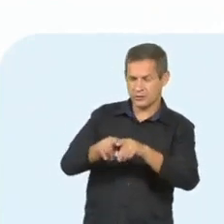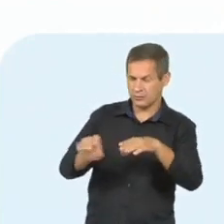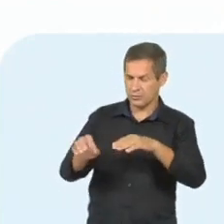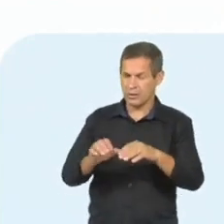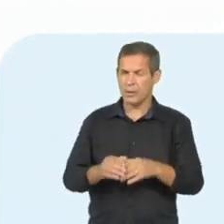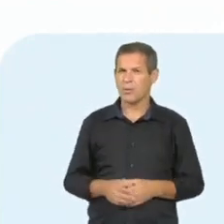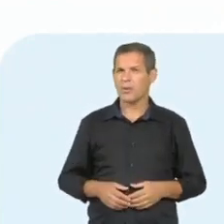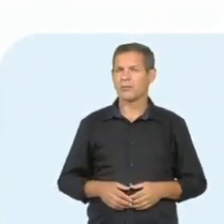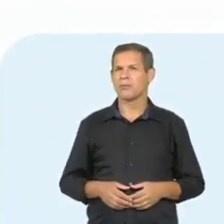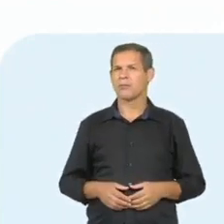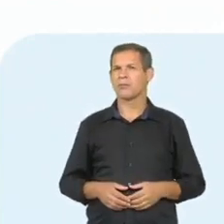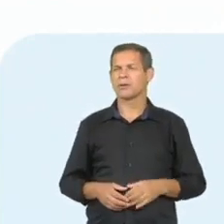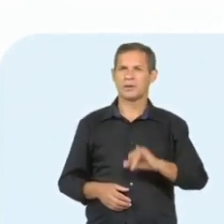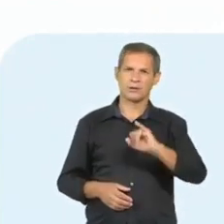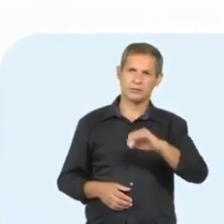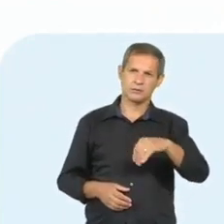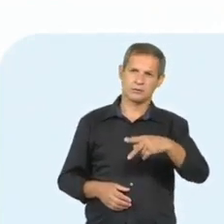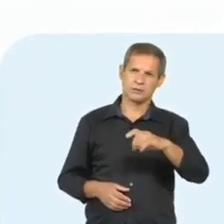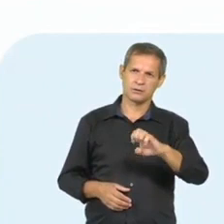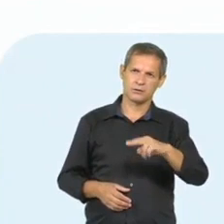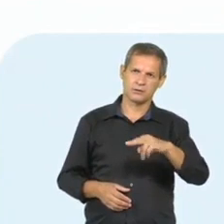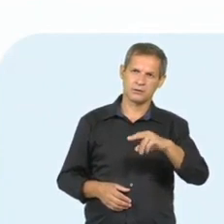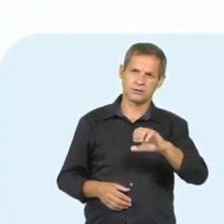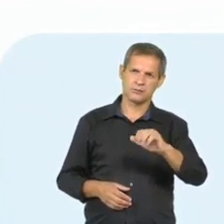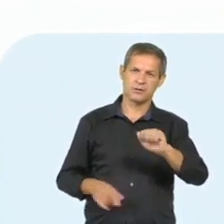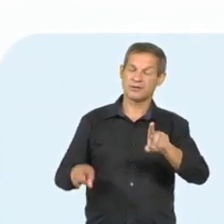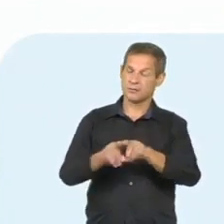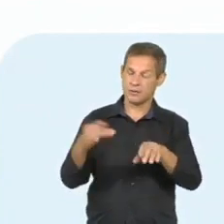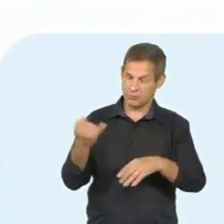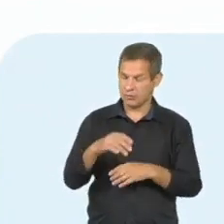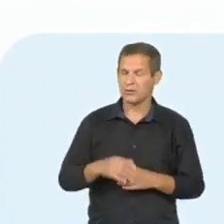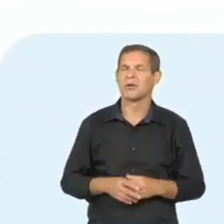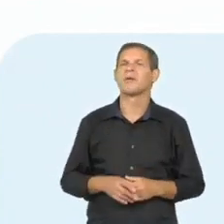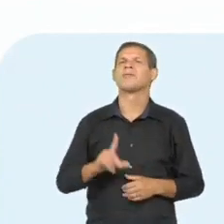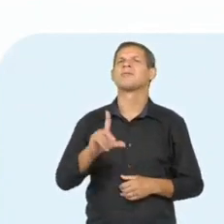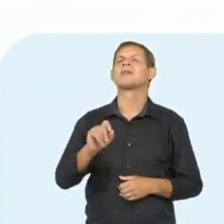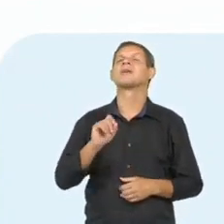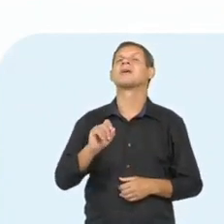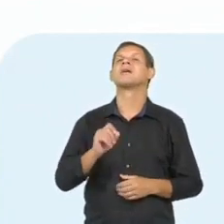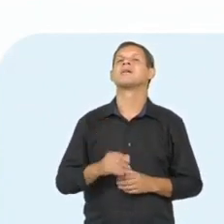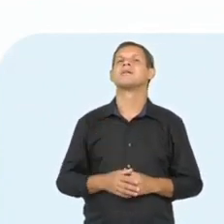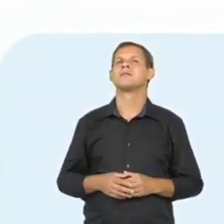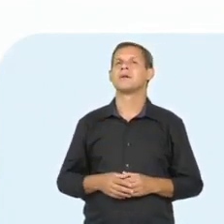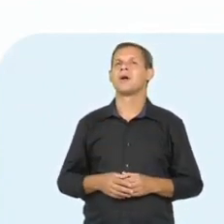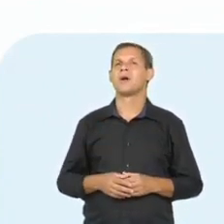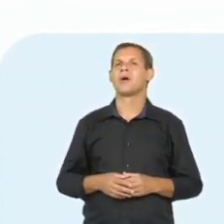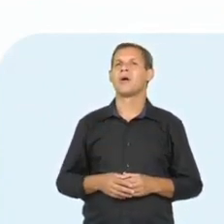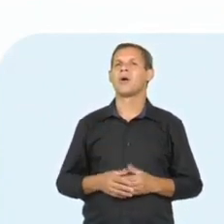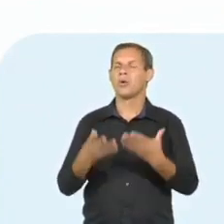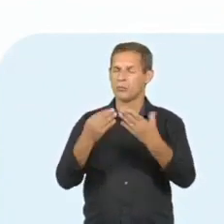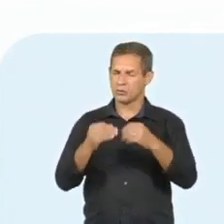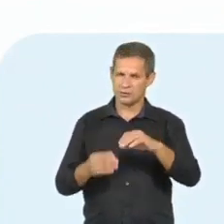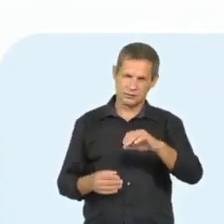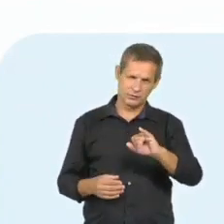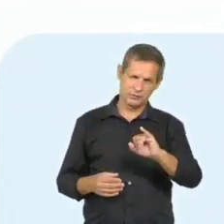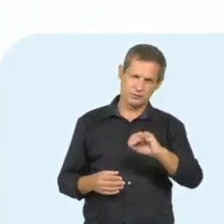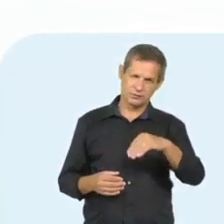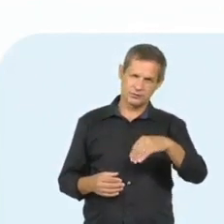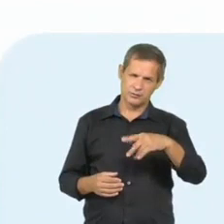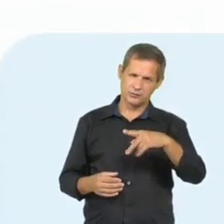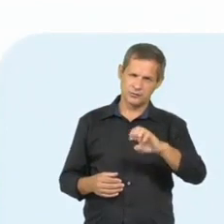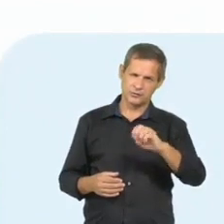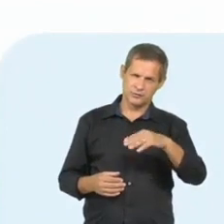imprensa. Então, um fato bem interessante foi que a boa parte da imprensa se uniu